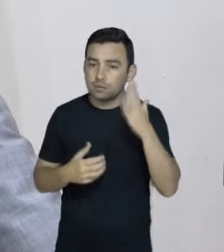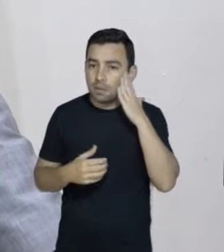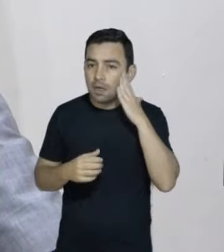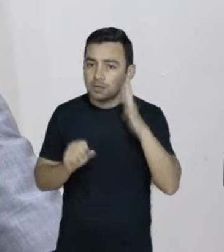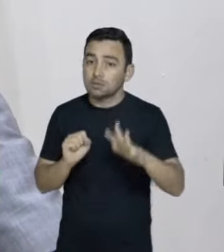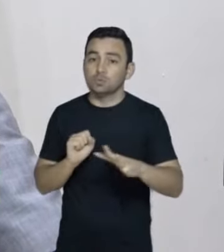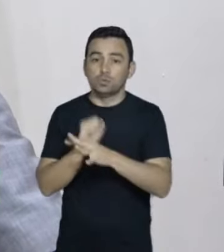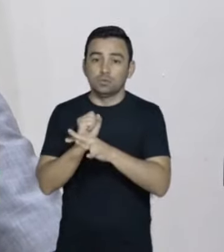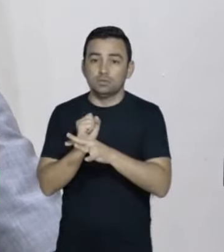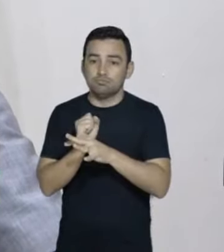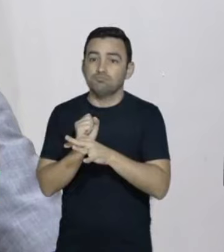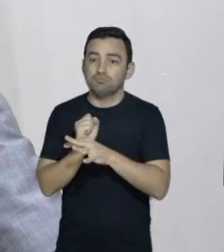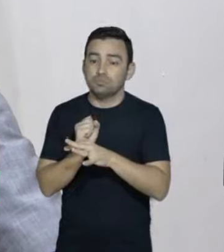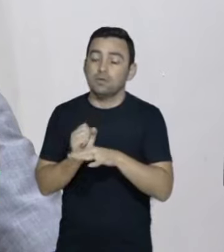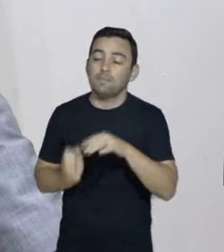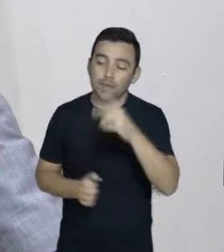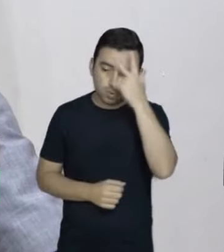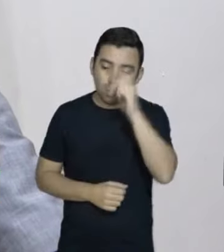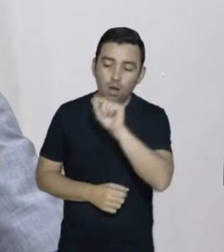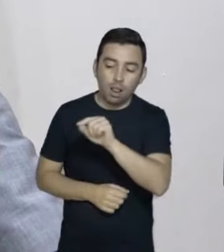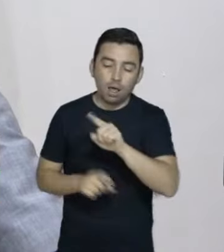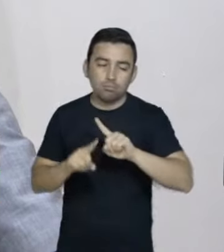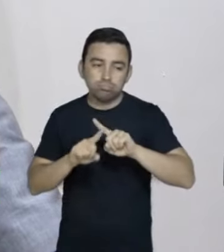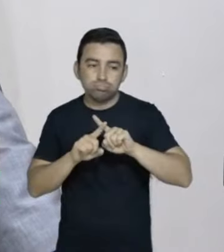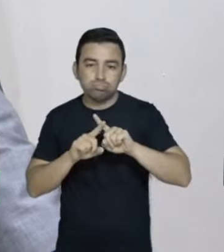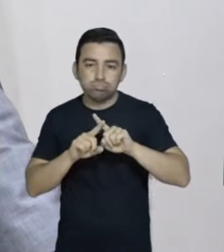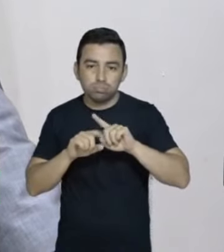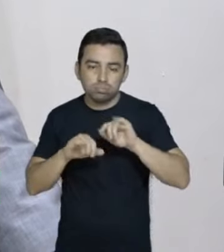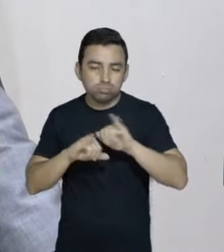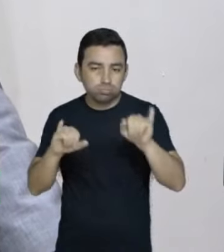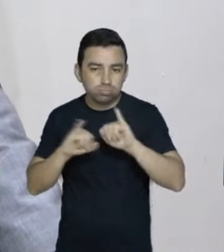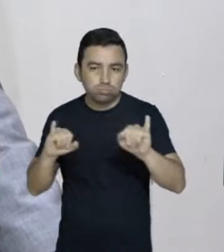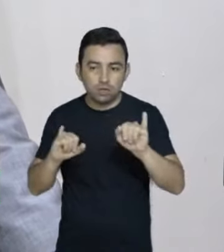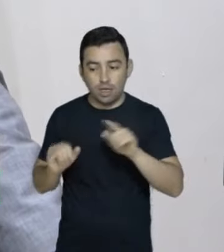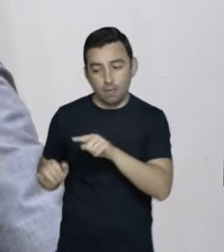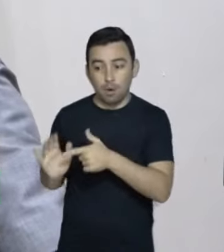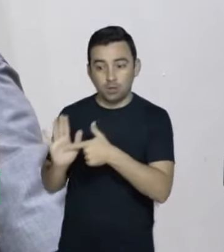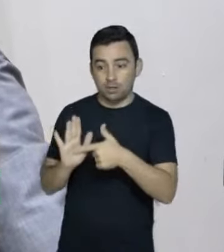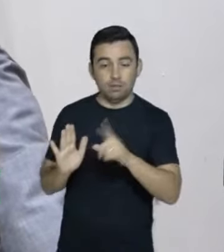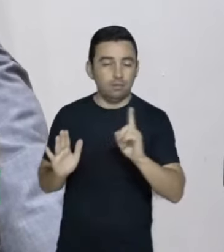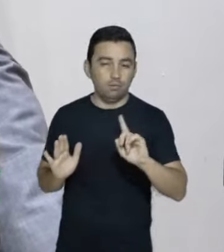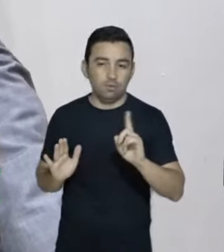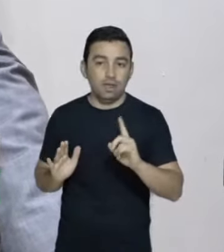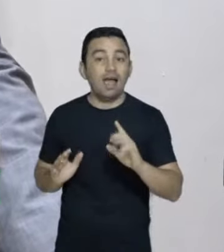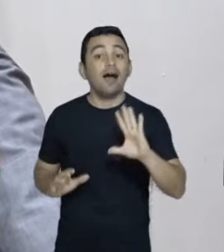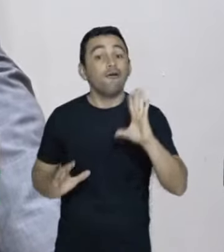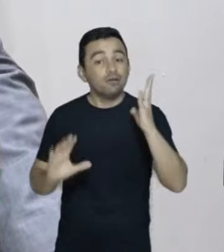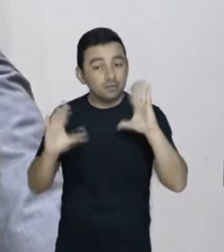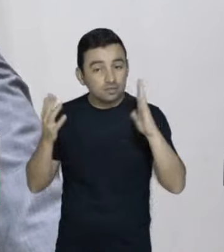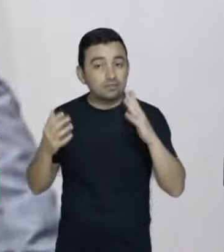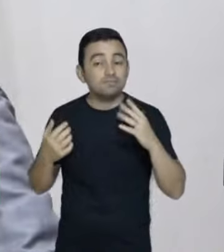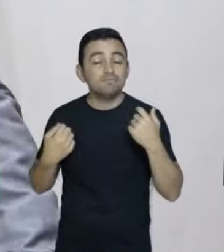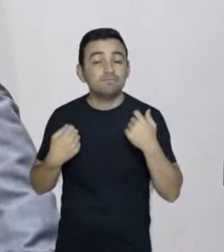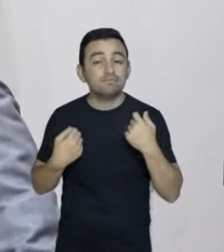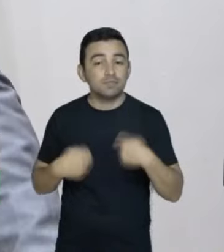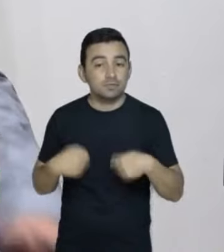segurança do denunciante, não o expondo, mas é algo que está acontecendo, e isso tem tornado